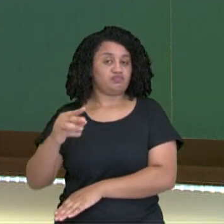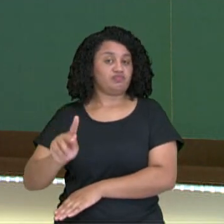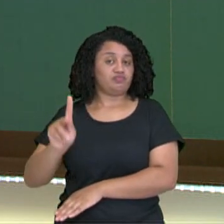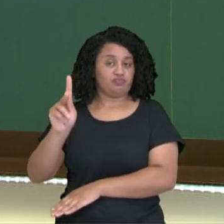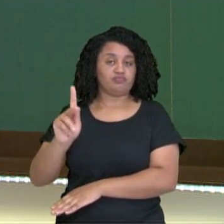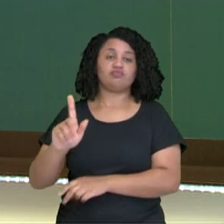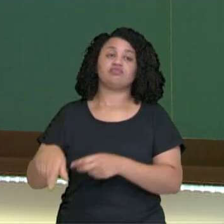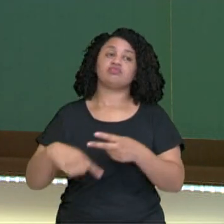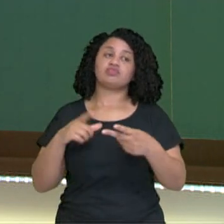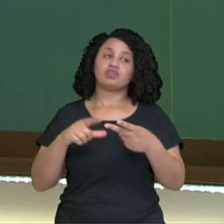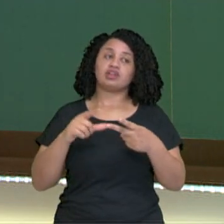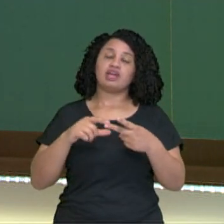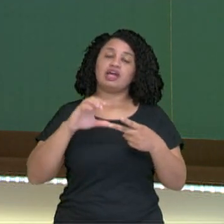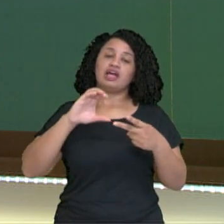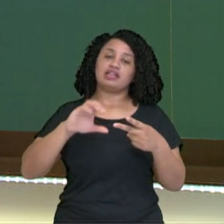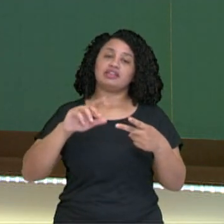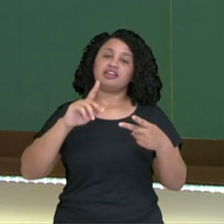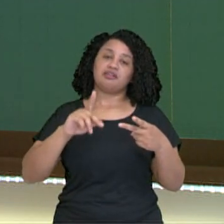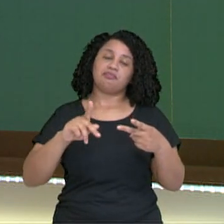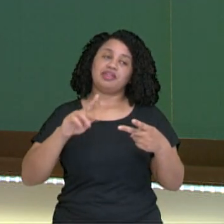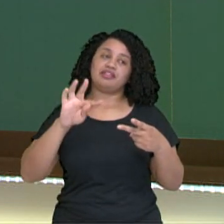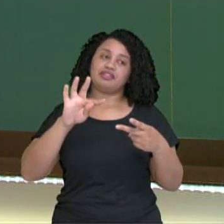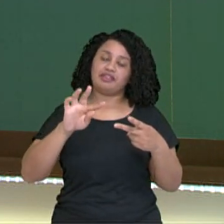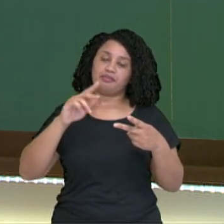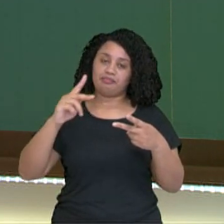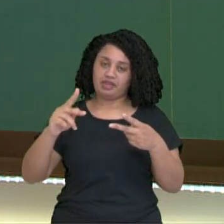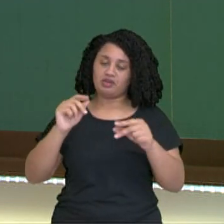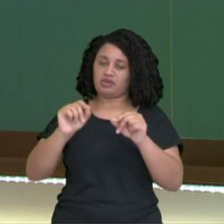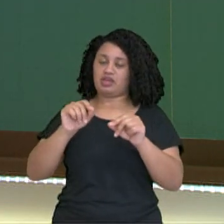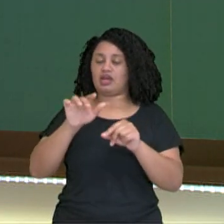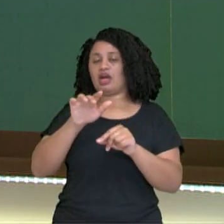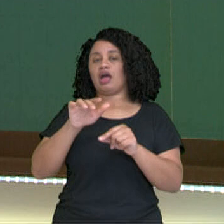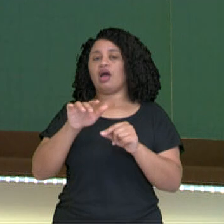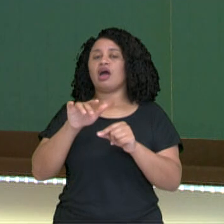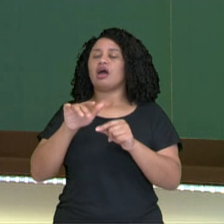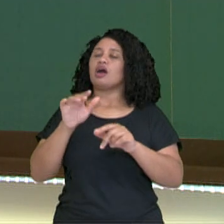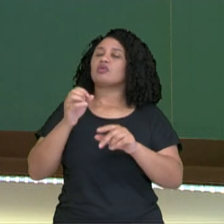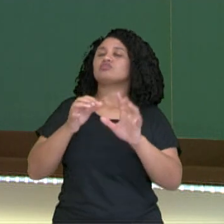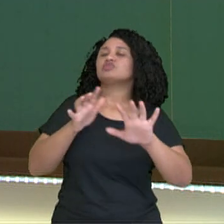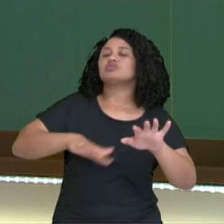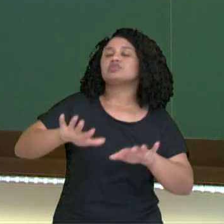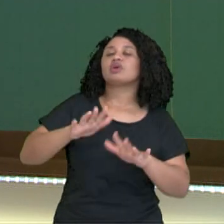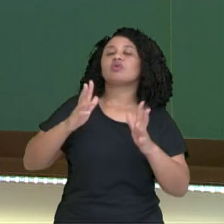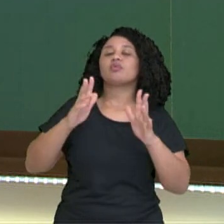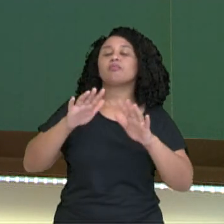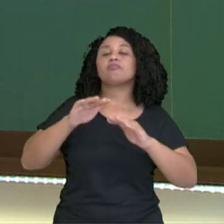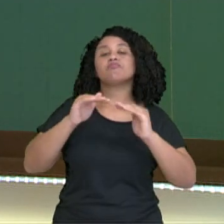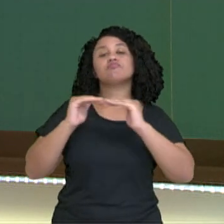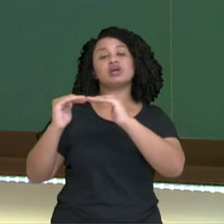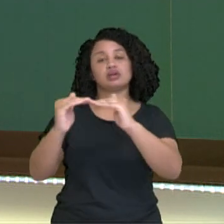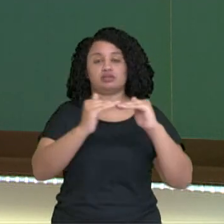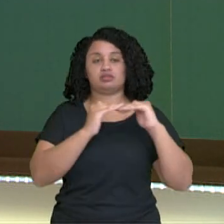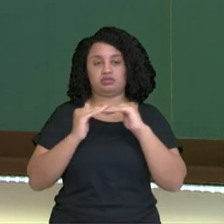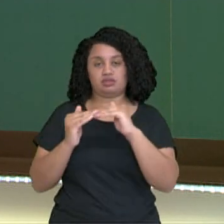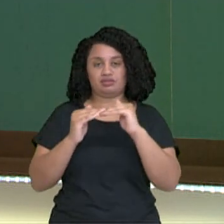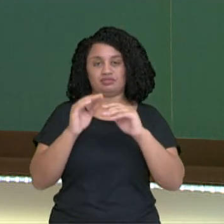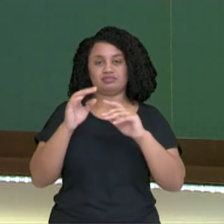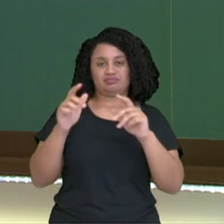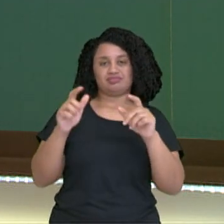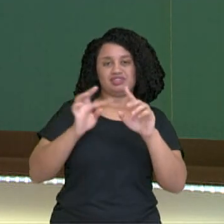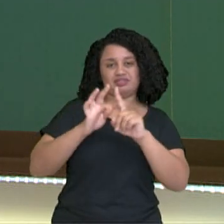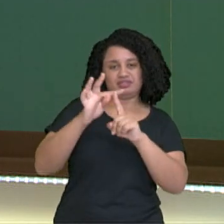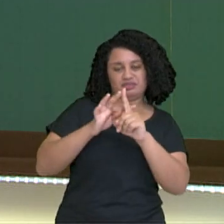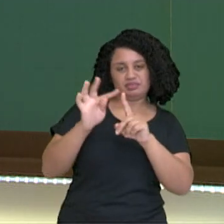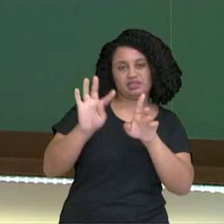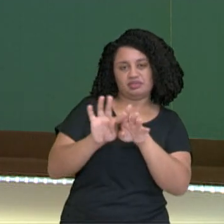CPTP, condições padrão de temperatura e pressão. Então, quais são essas condições? Pressão de 1